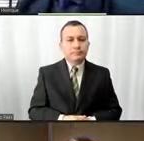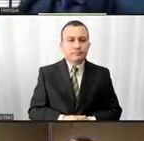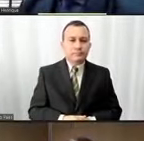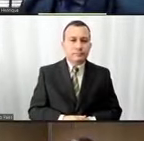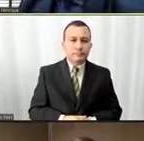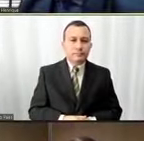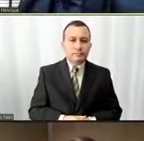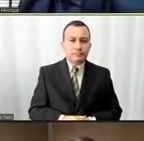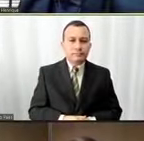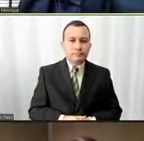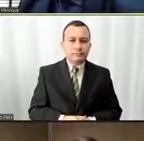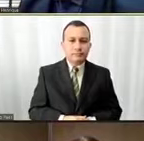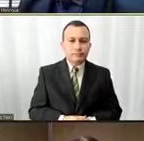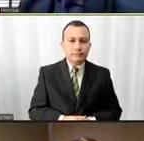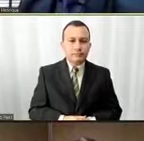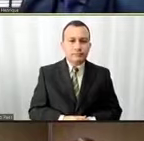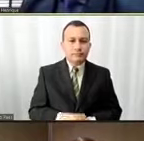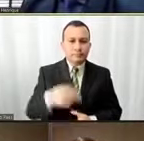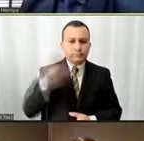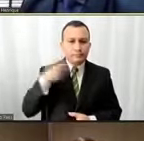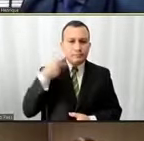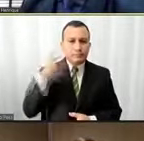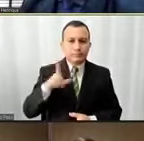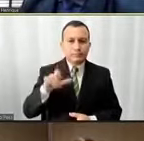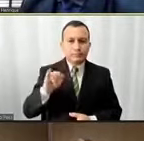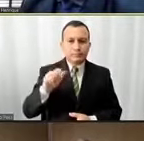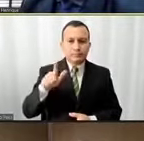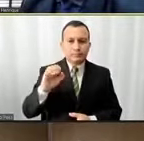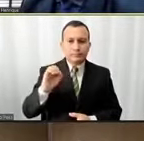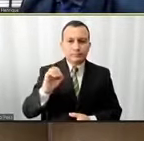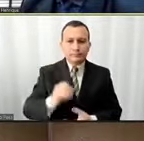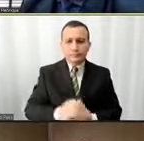é aprovada com a vereadora. Vereador Lino Pinheiro.